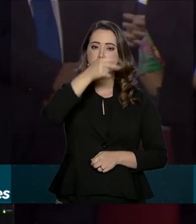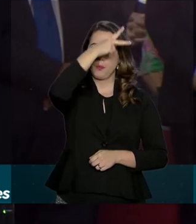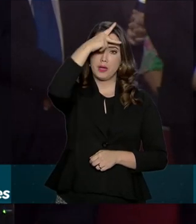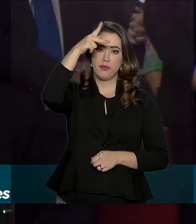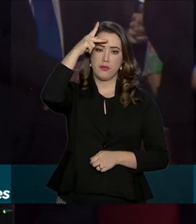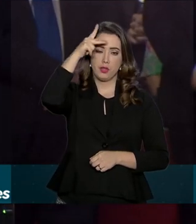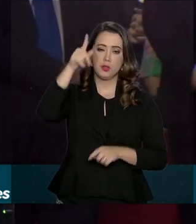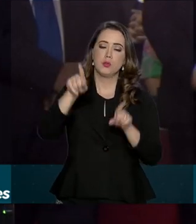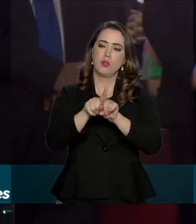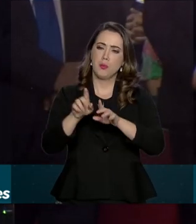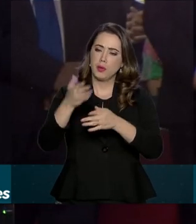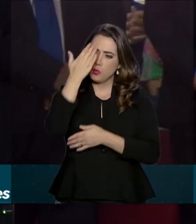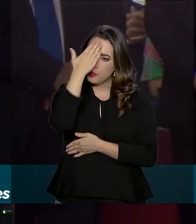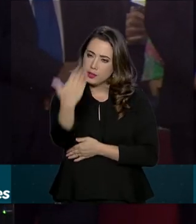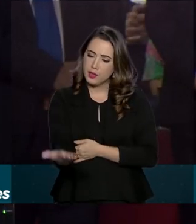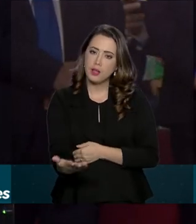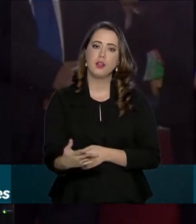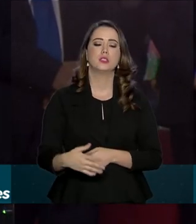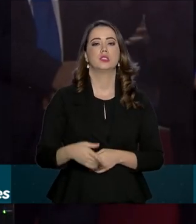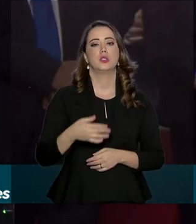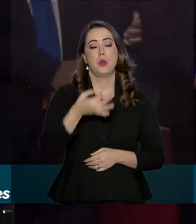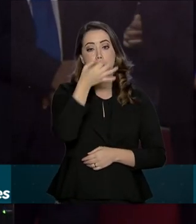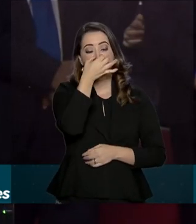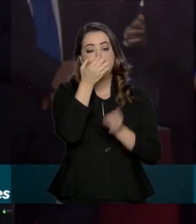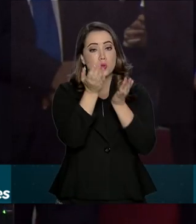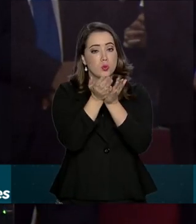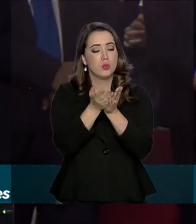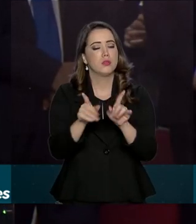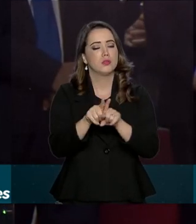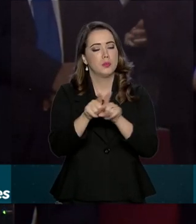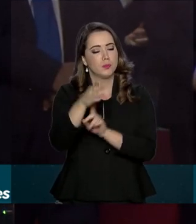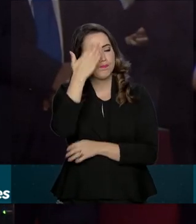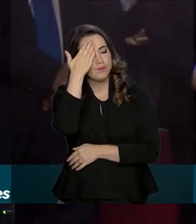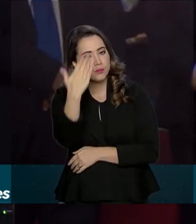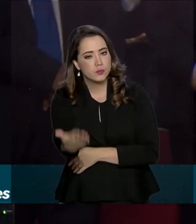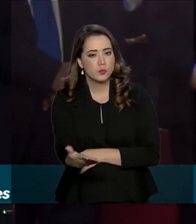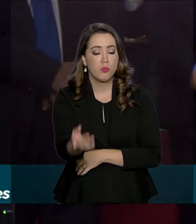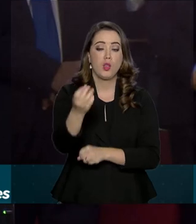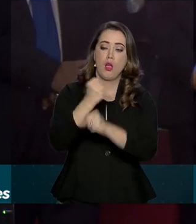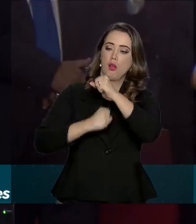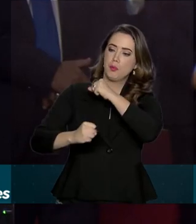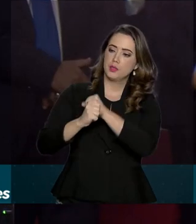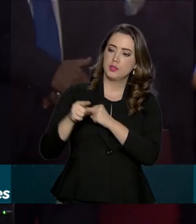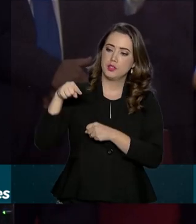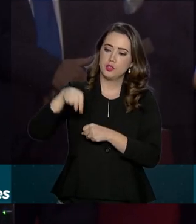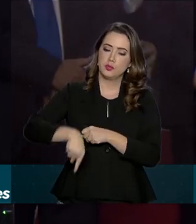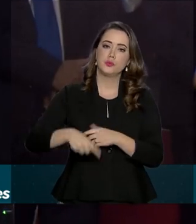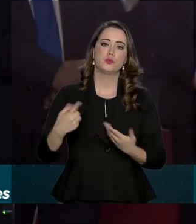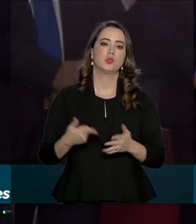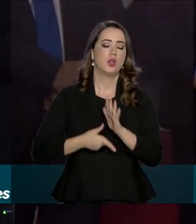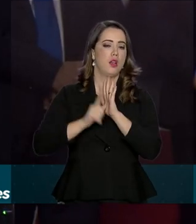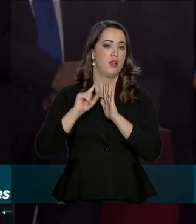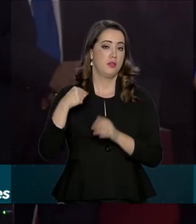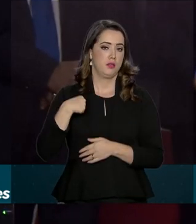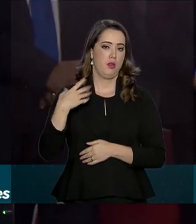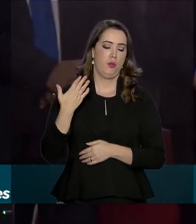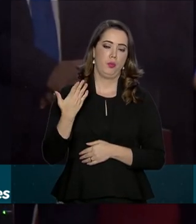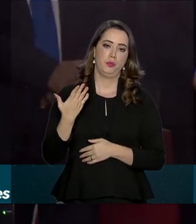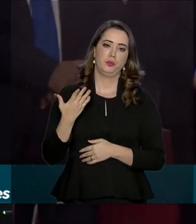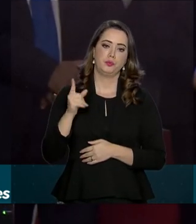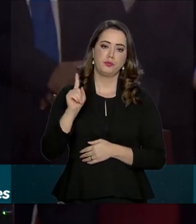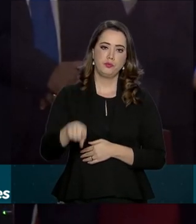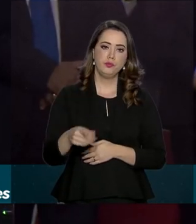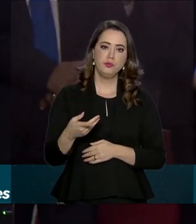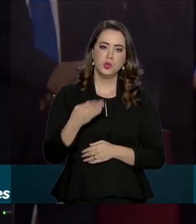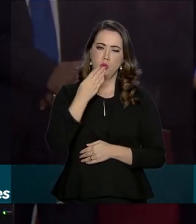pastores, meu muito obrigado. O ano passado estive aqui, ainda era